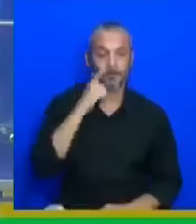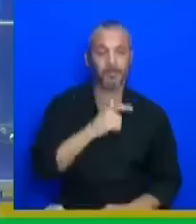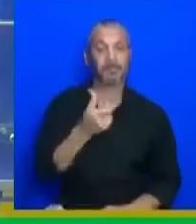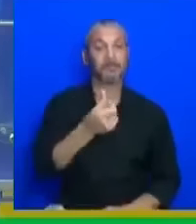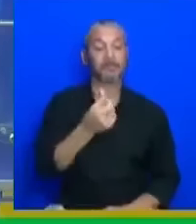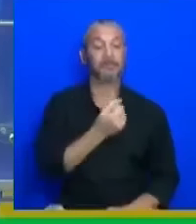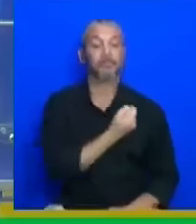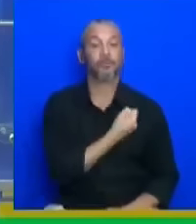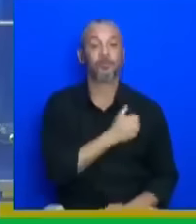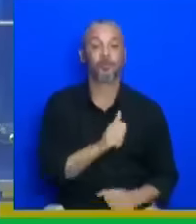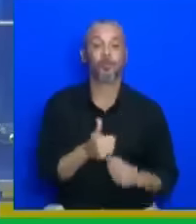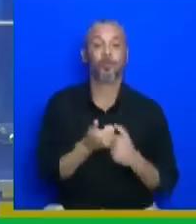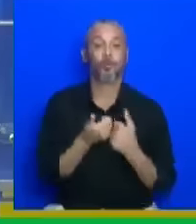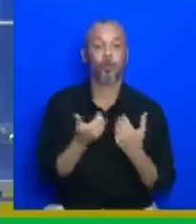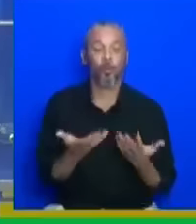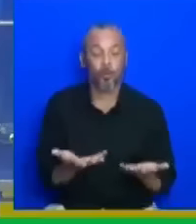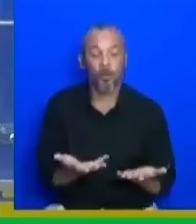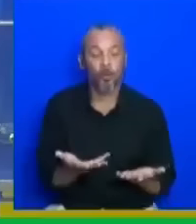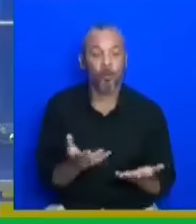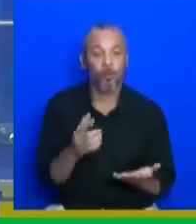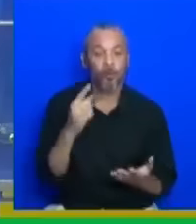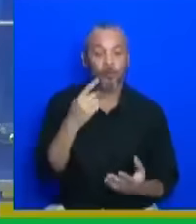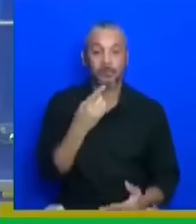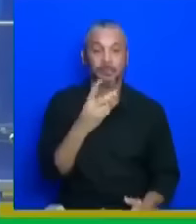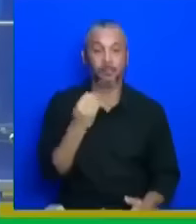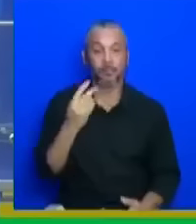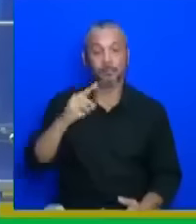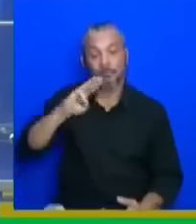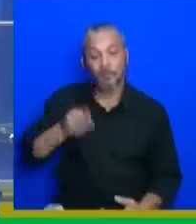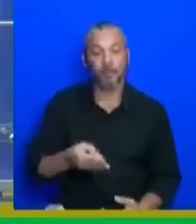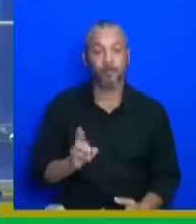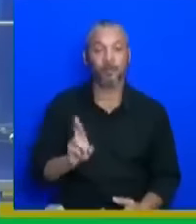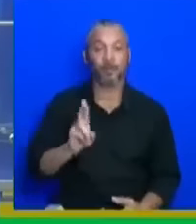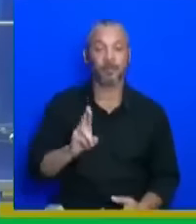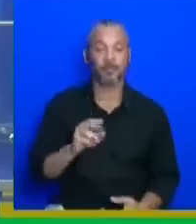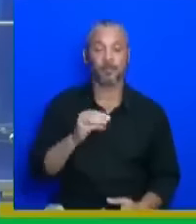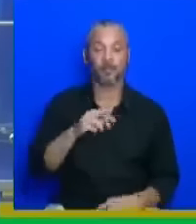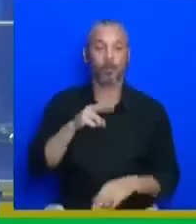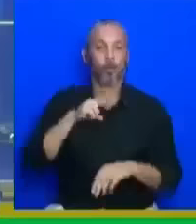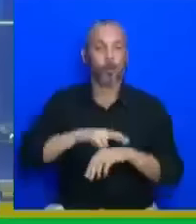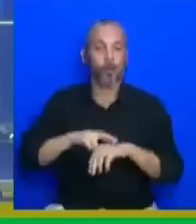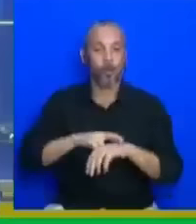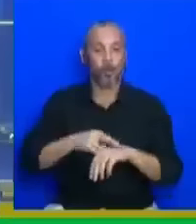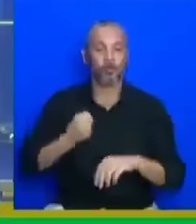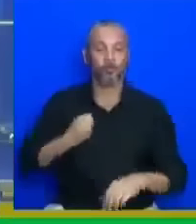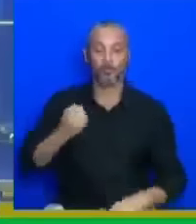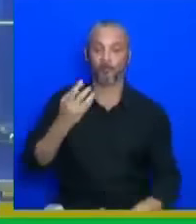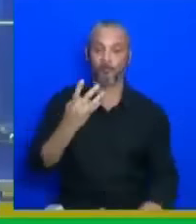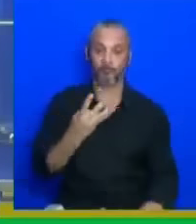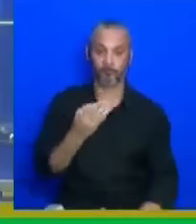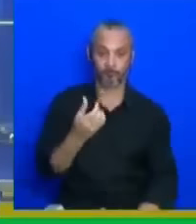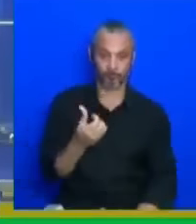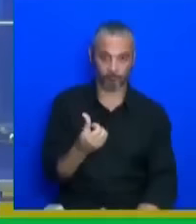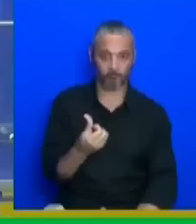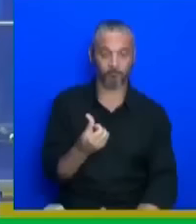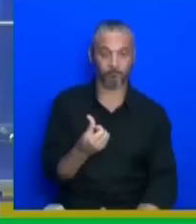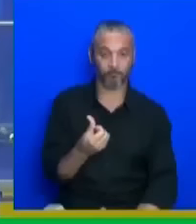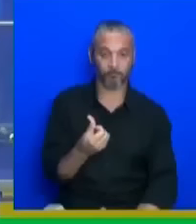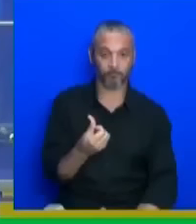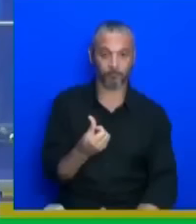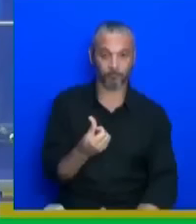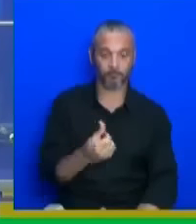6º e último número, valendo mais de 102 milhões de reais. Bola rosa, 46.